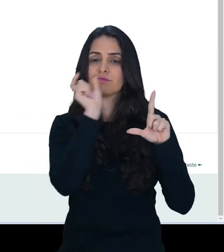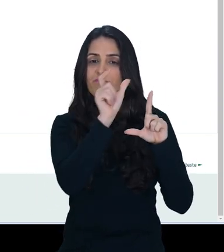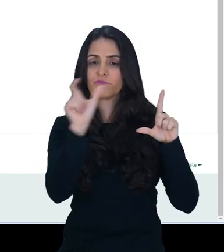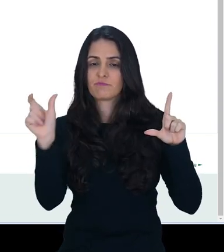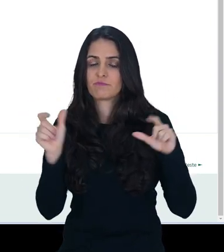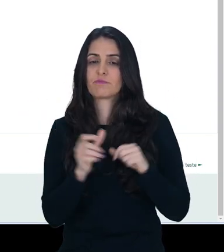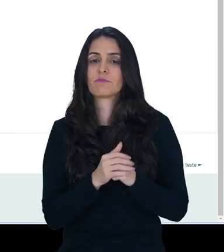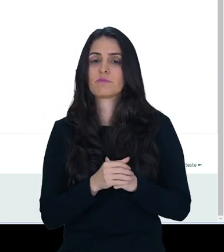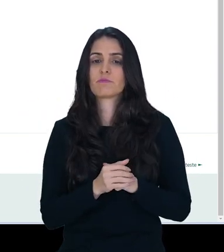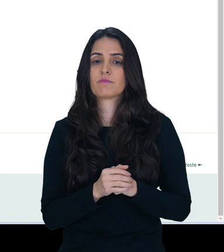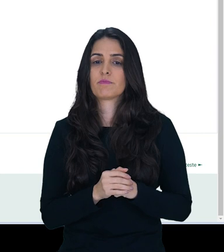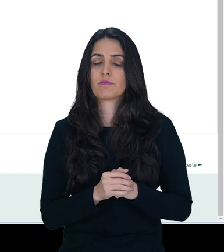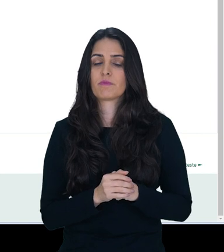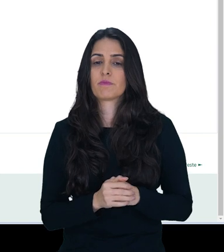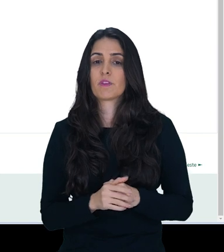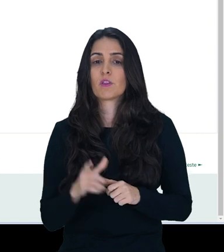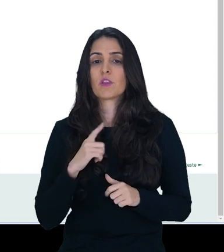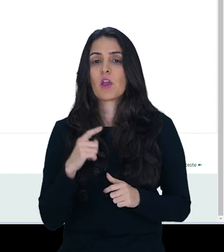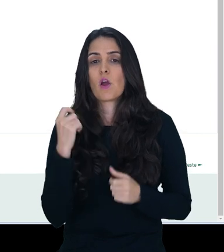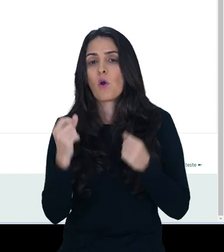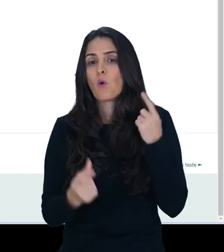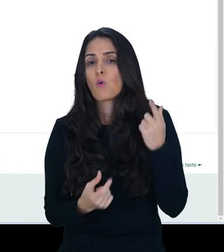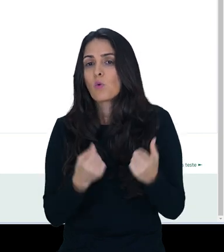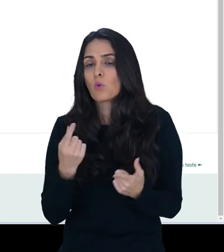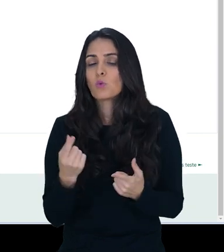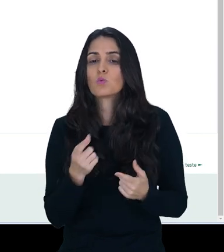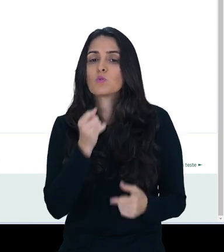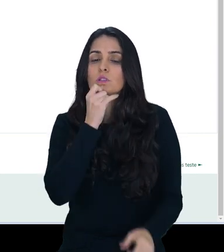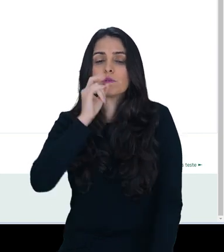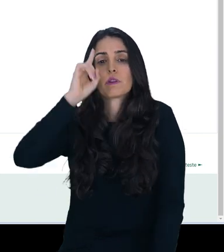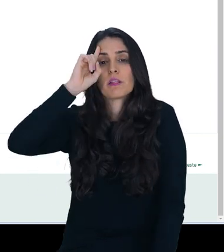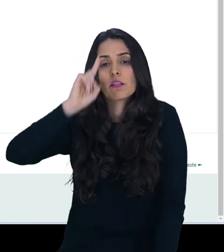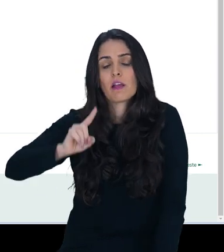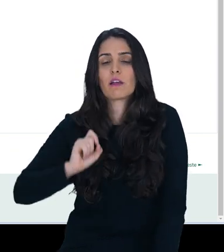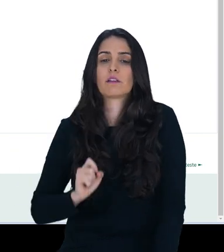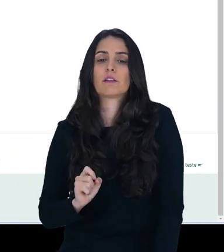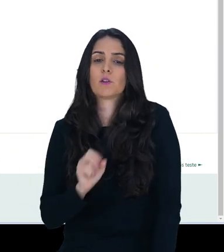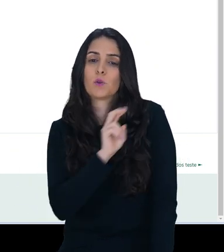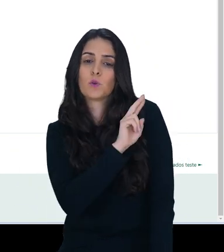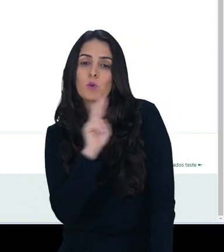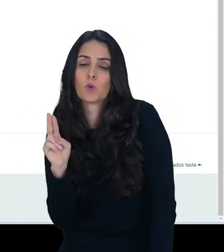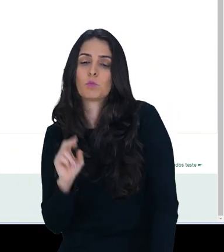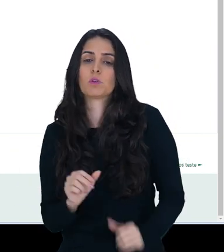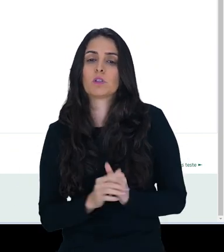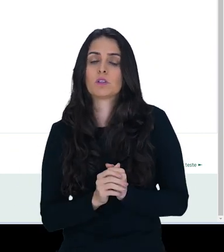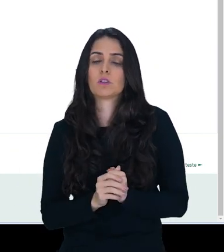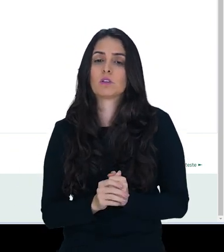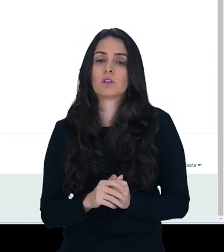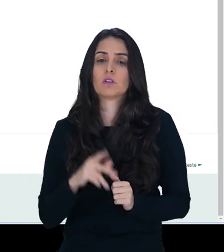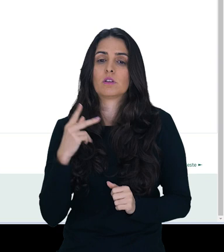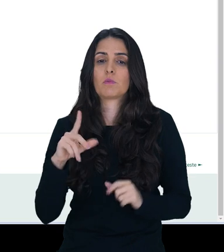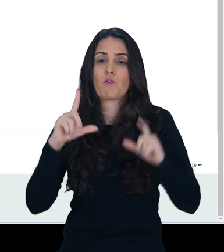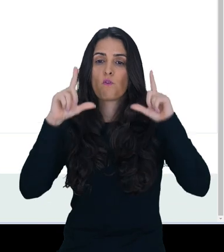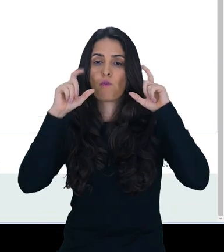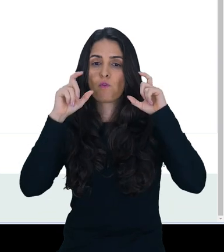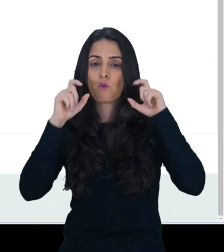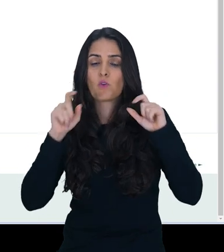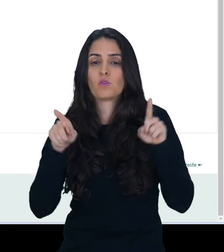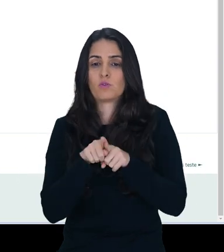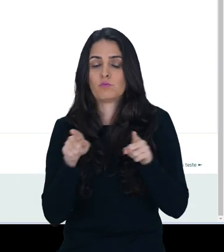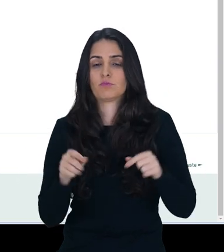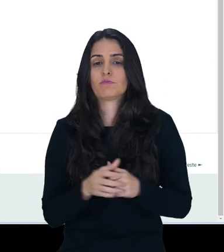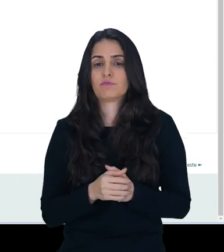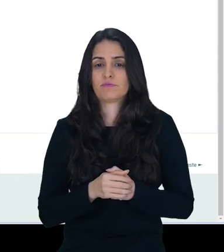tenho então alguns itens que como eu mostrei a data o nome do usuário e a sua